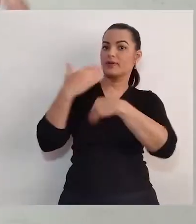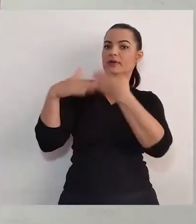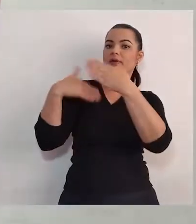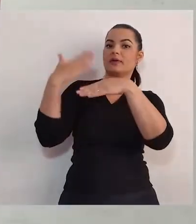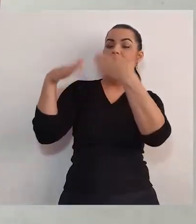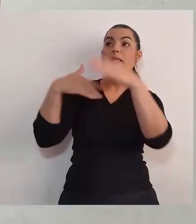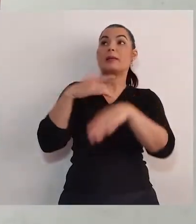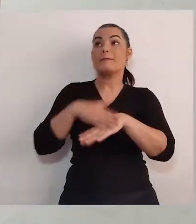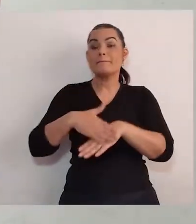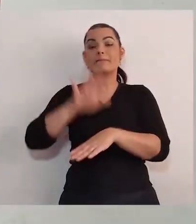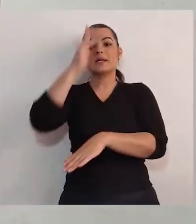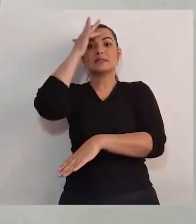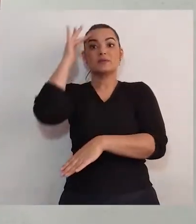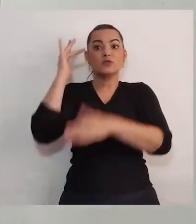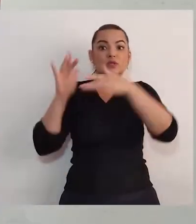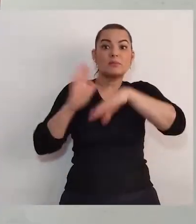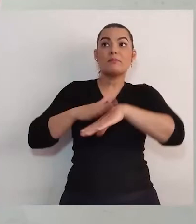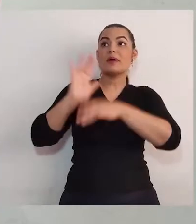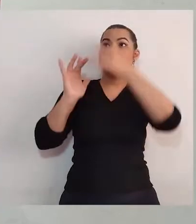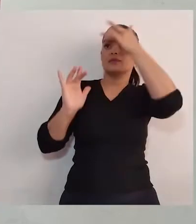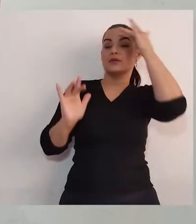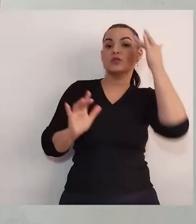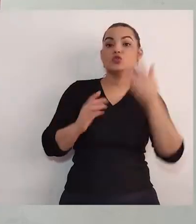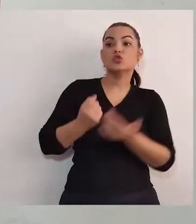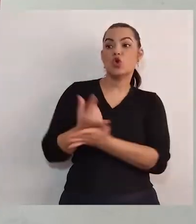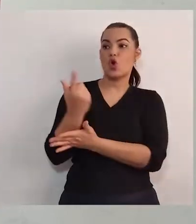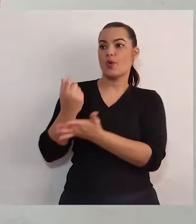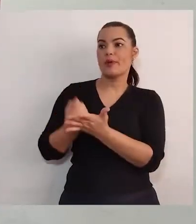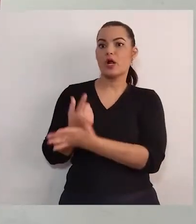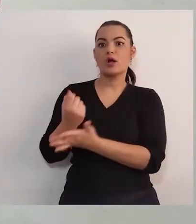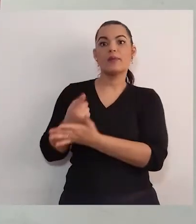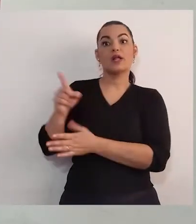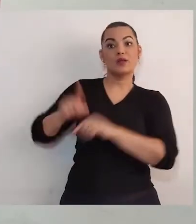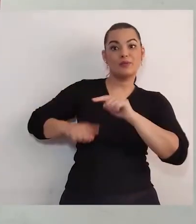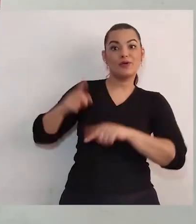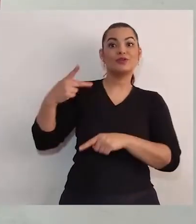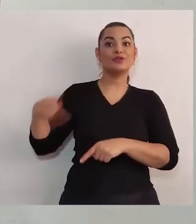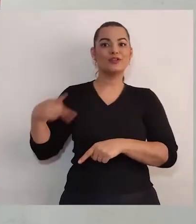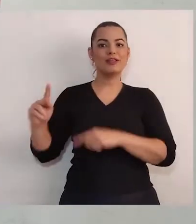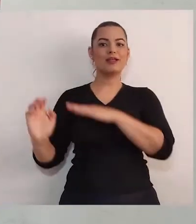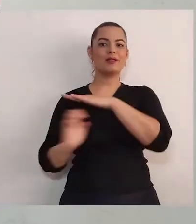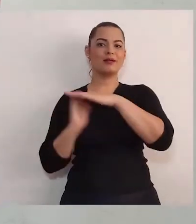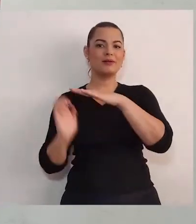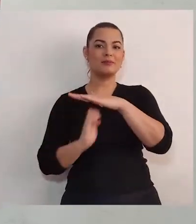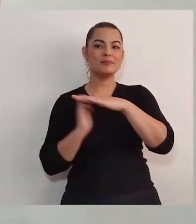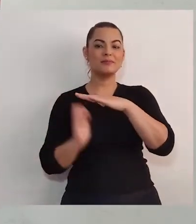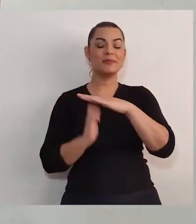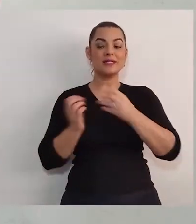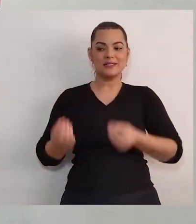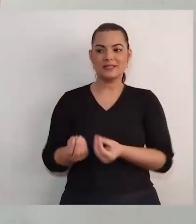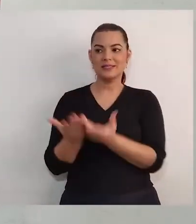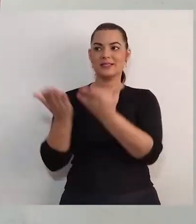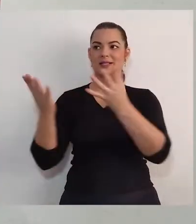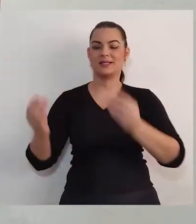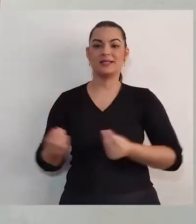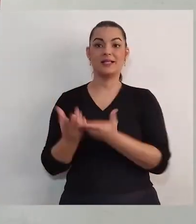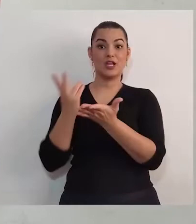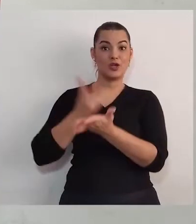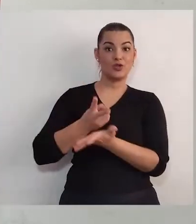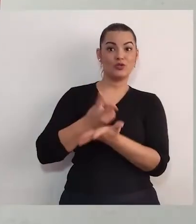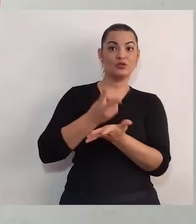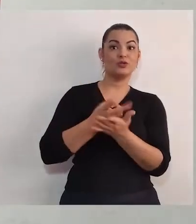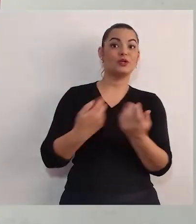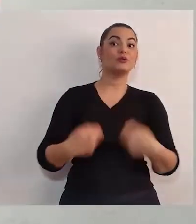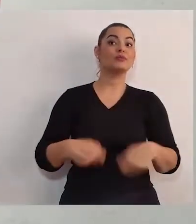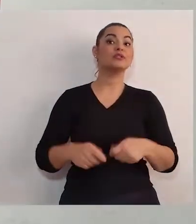a consumir esse produto. A empresa, para continuar oferecendo isso para a